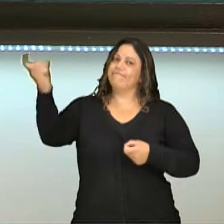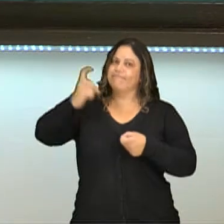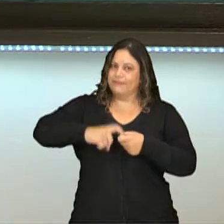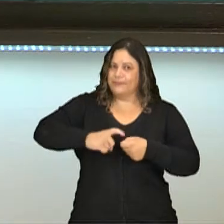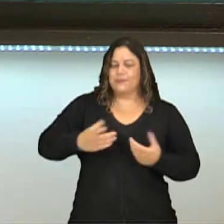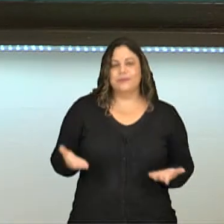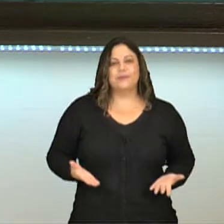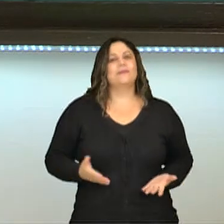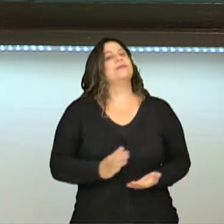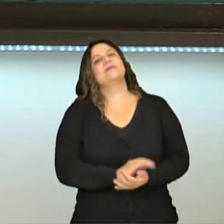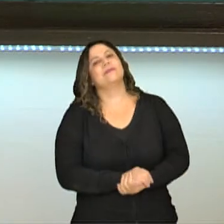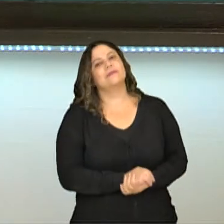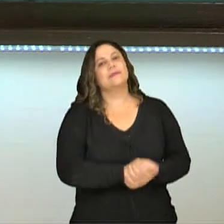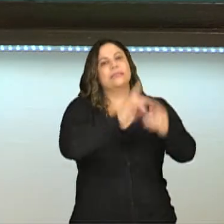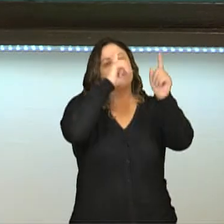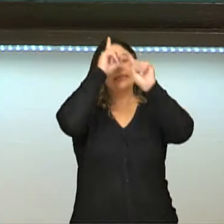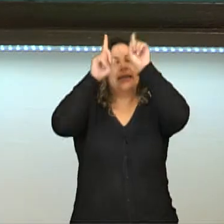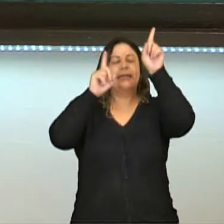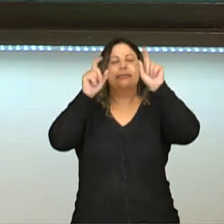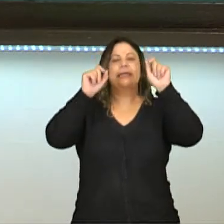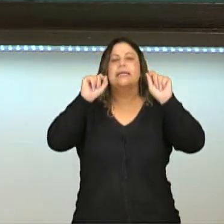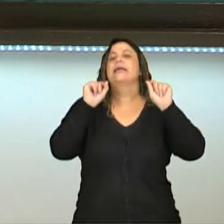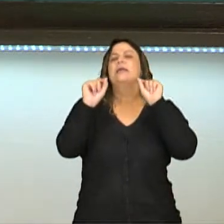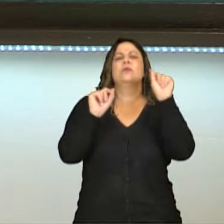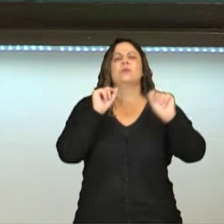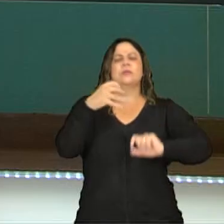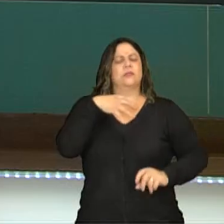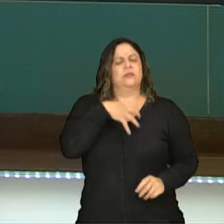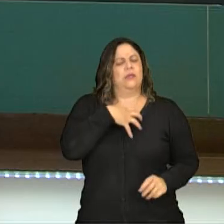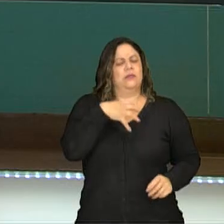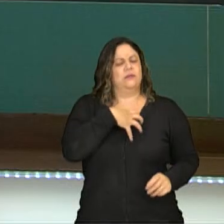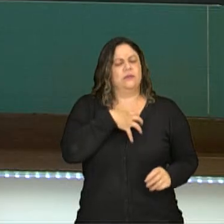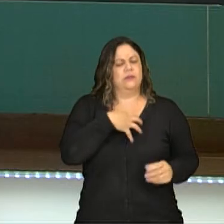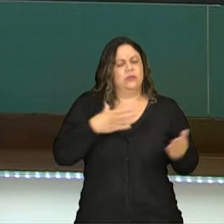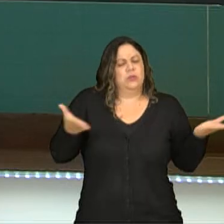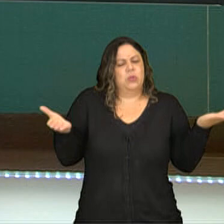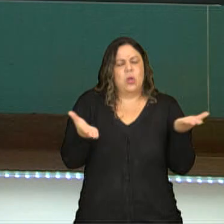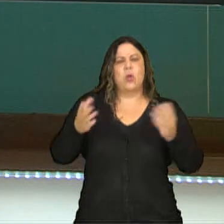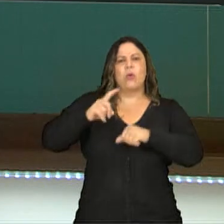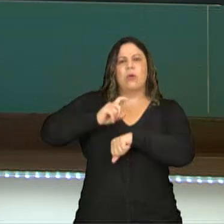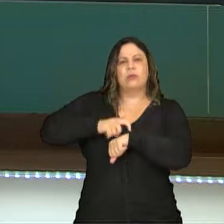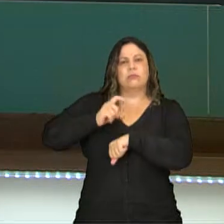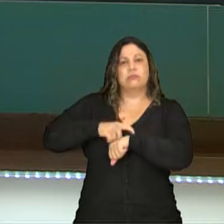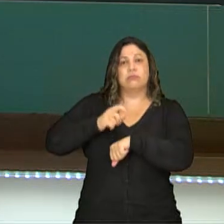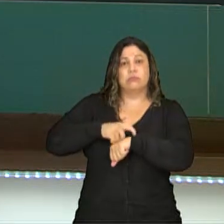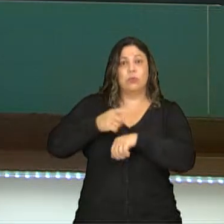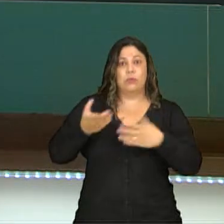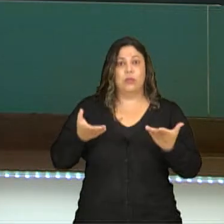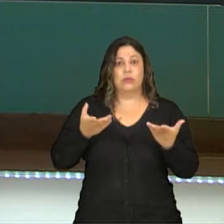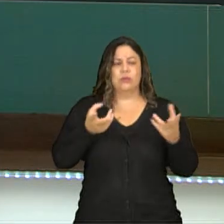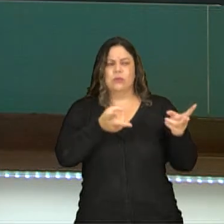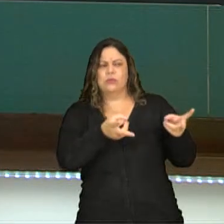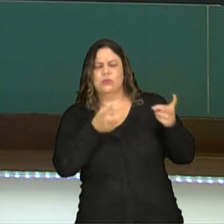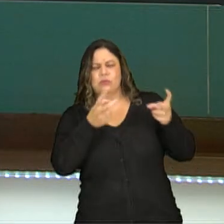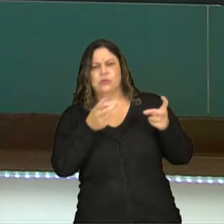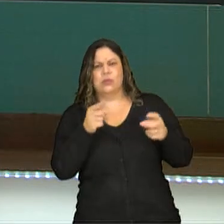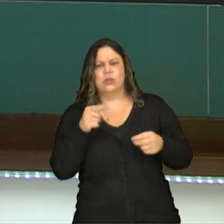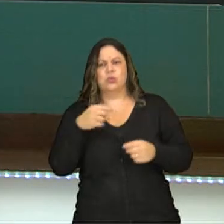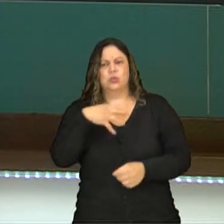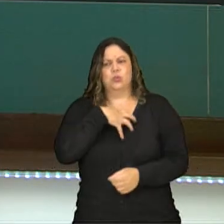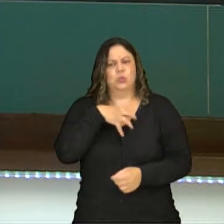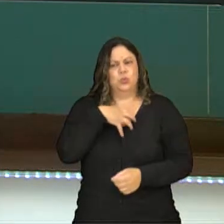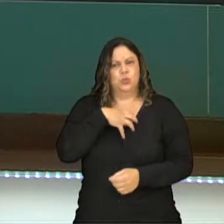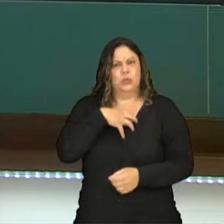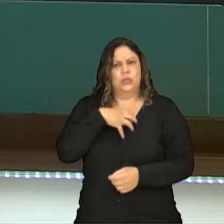Retornamos. Então, a ideia é que você coloque o que você está sentindo, às vezes, nesse momento. O que eu vejo de uma forma, o que você vê de